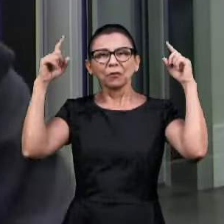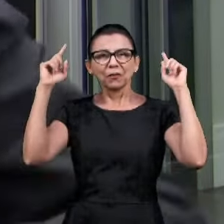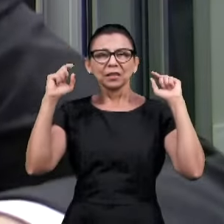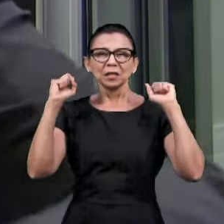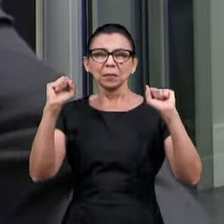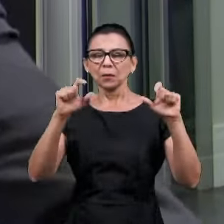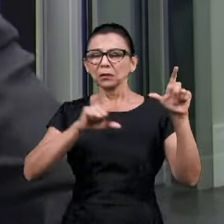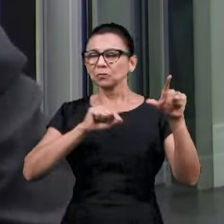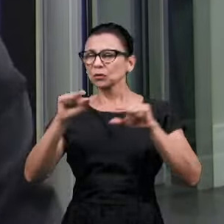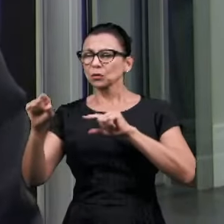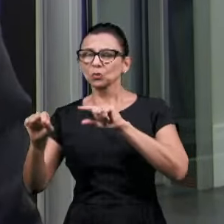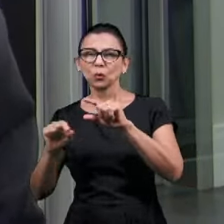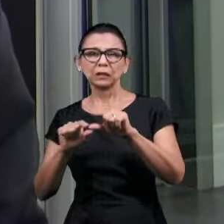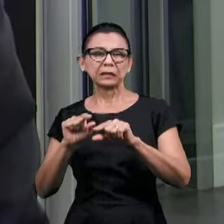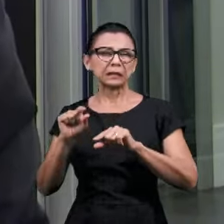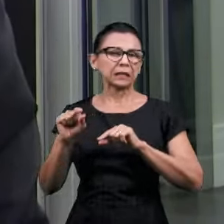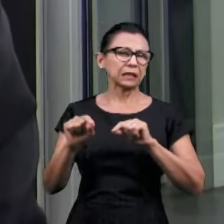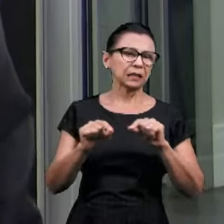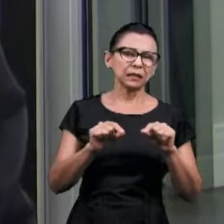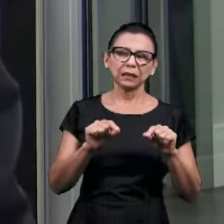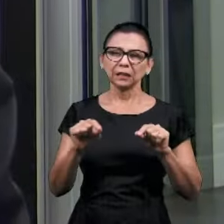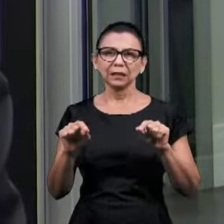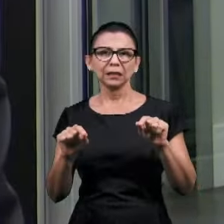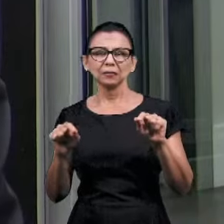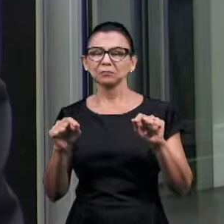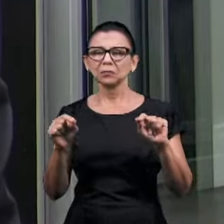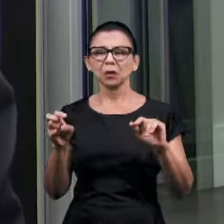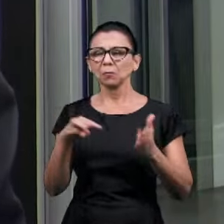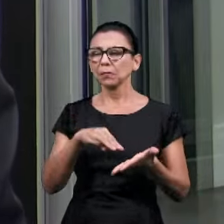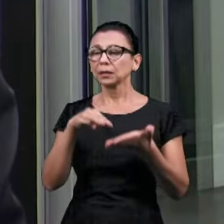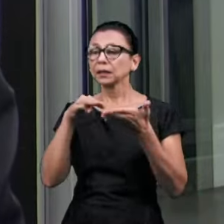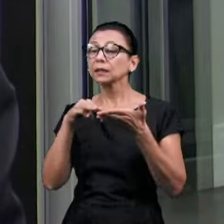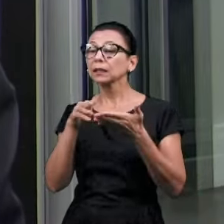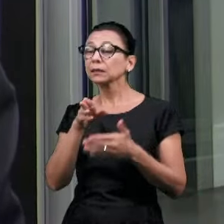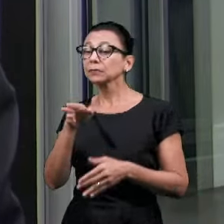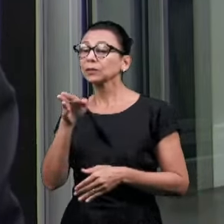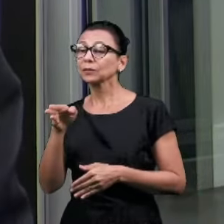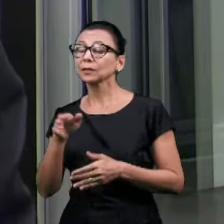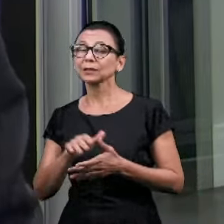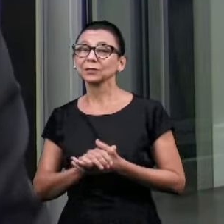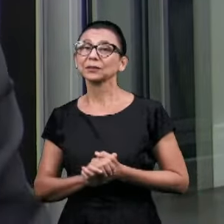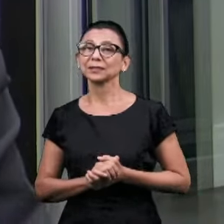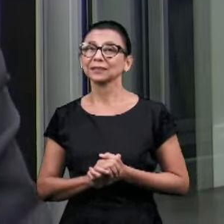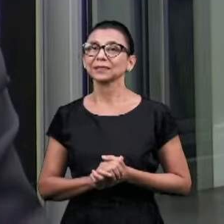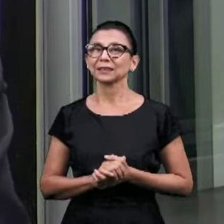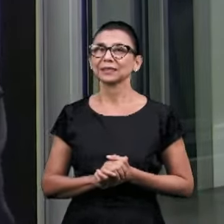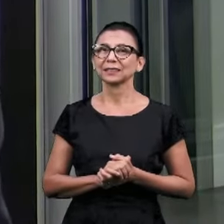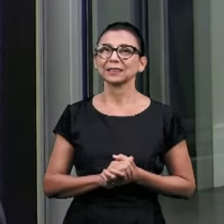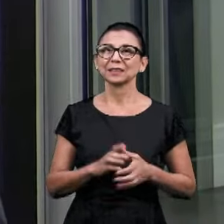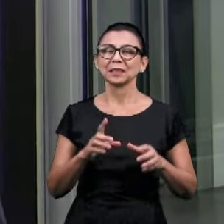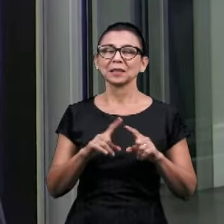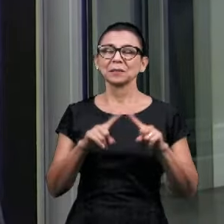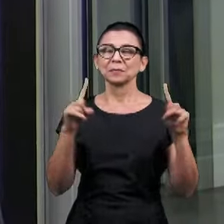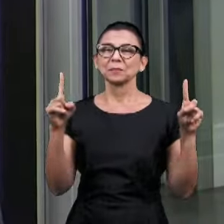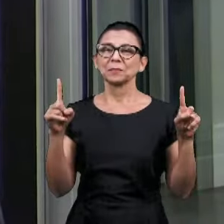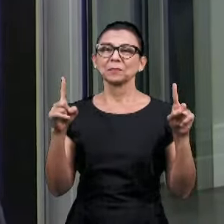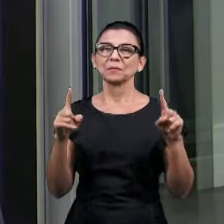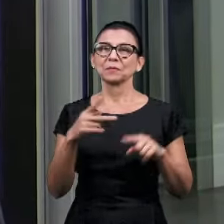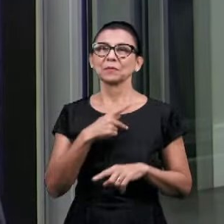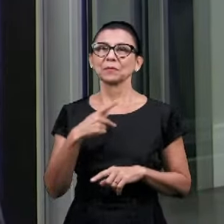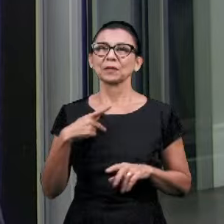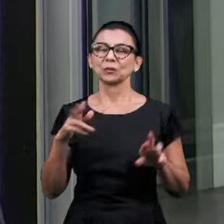mais barato, é mais prático, né? É verdade. Mas o pastor não, né? O pastor, ele tá embaixo de